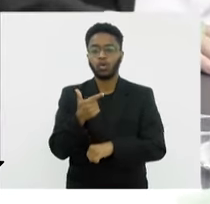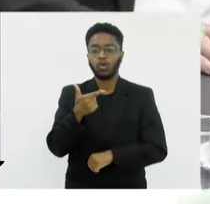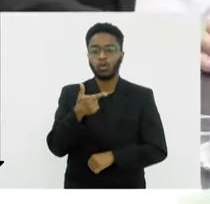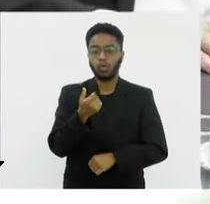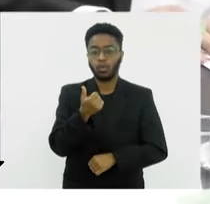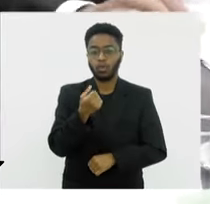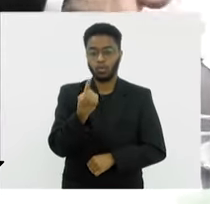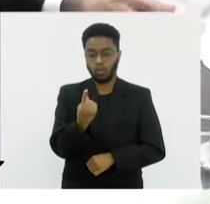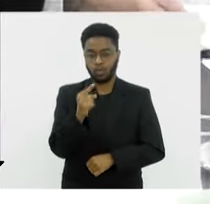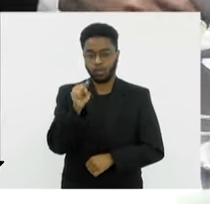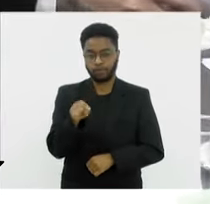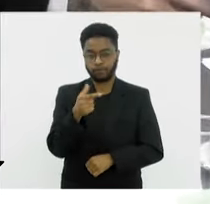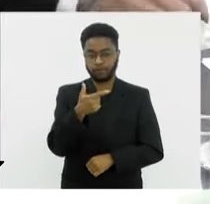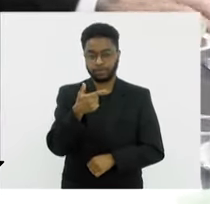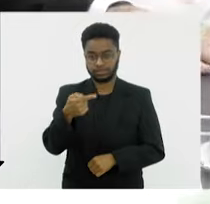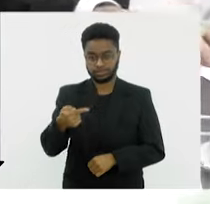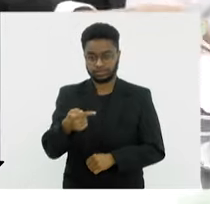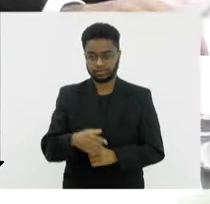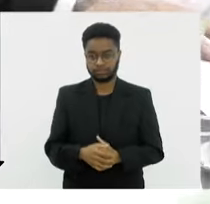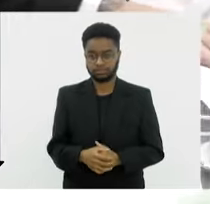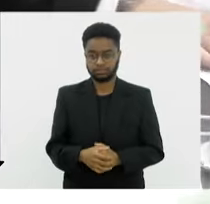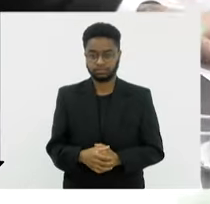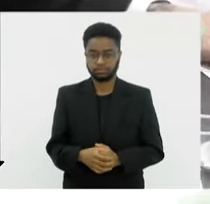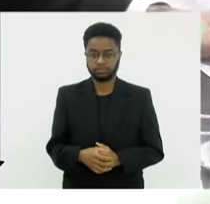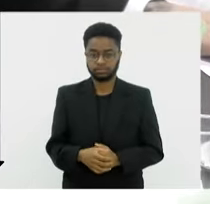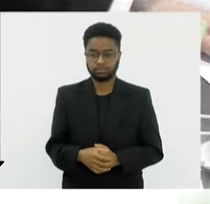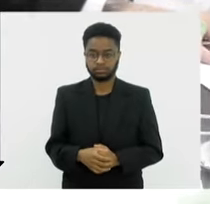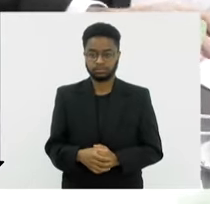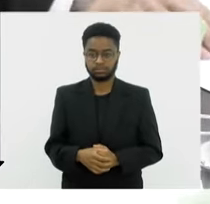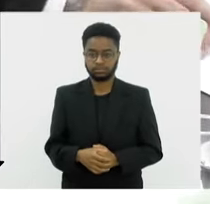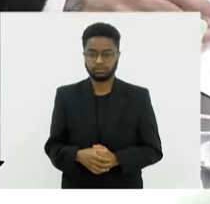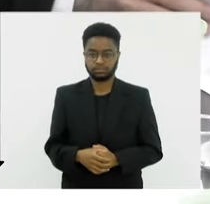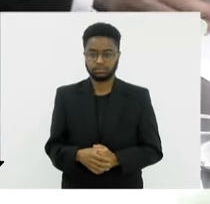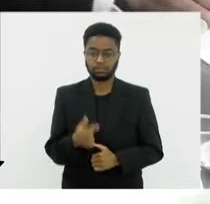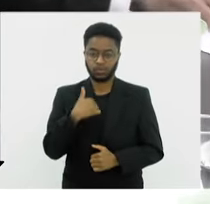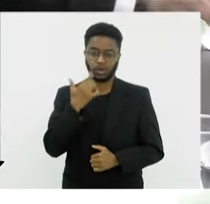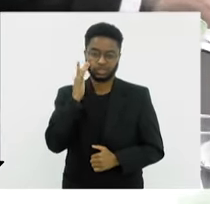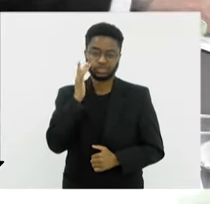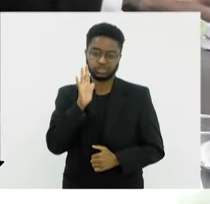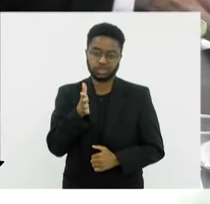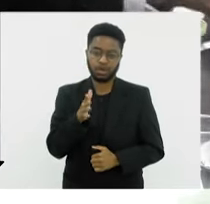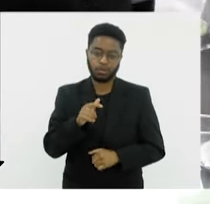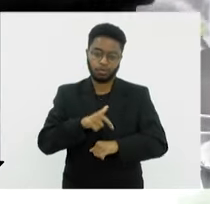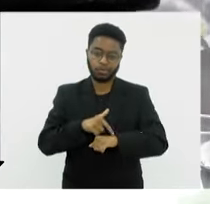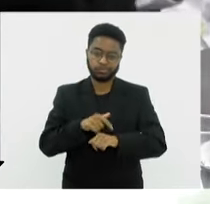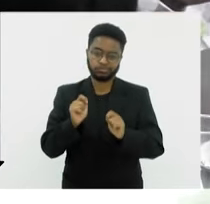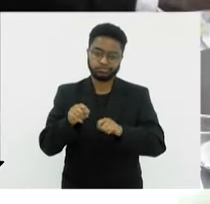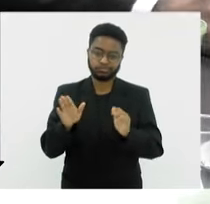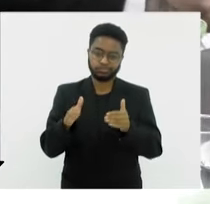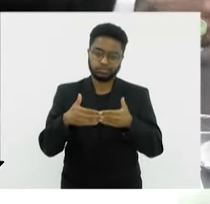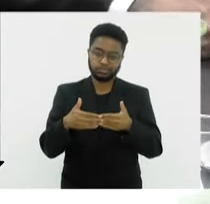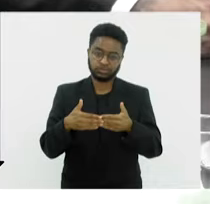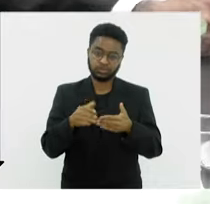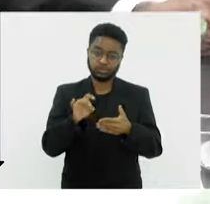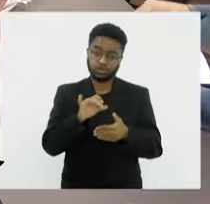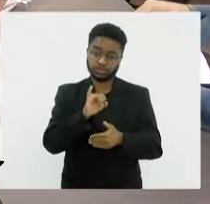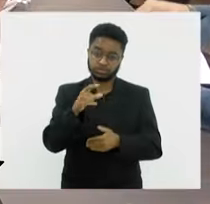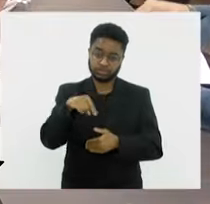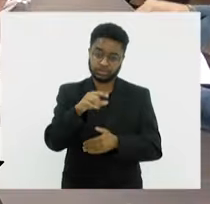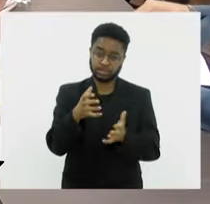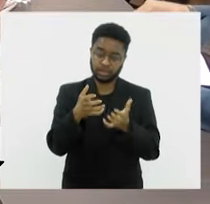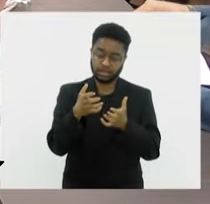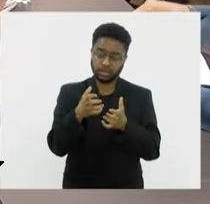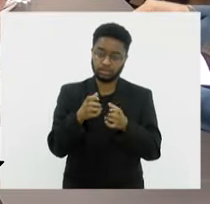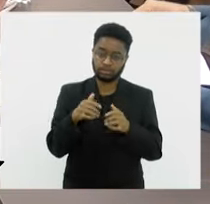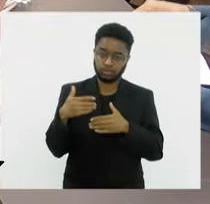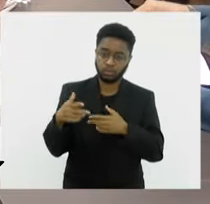1h27. Eu acho que já está no momento de encerrar. Não sei que Vossa Excelência queira avançar ainda. Questão de ordem. Questão se de